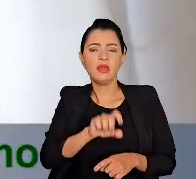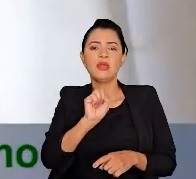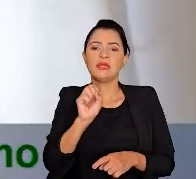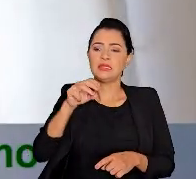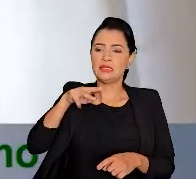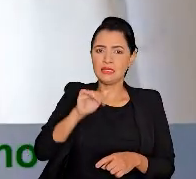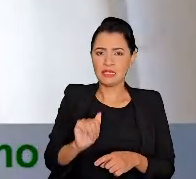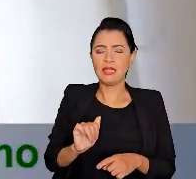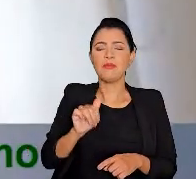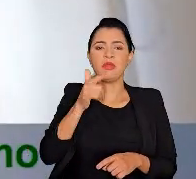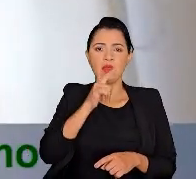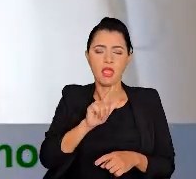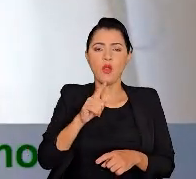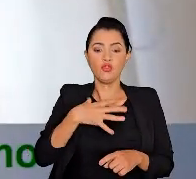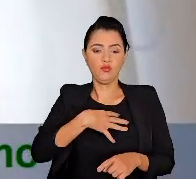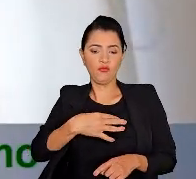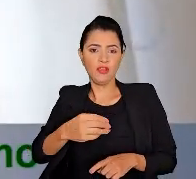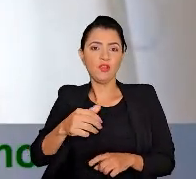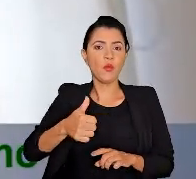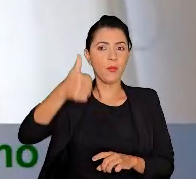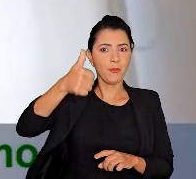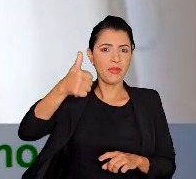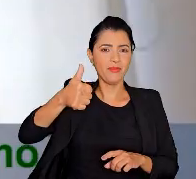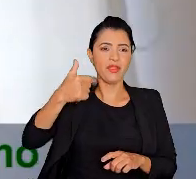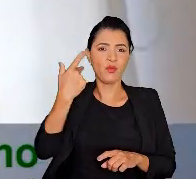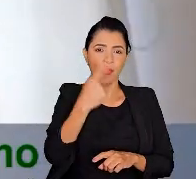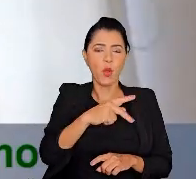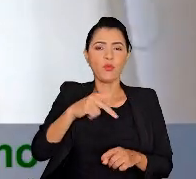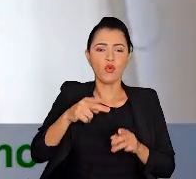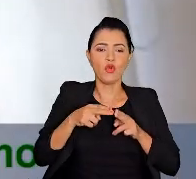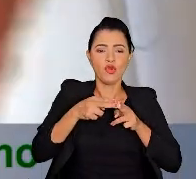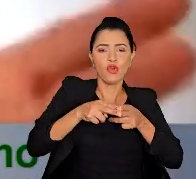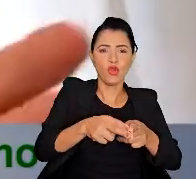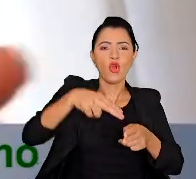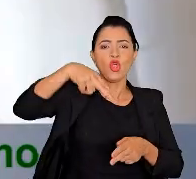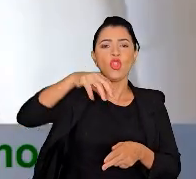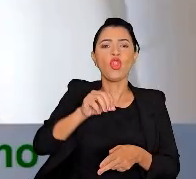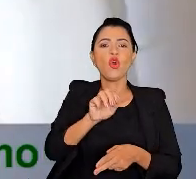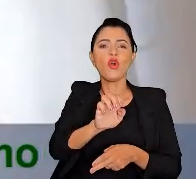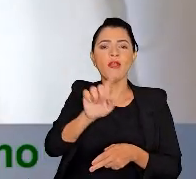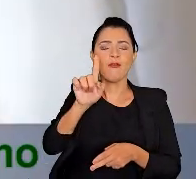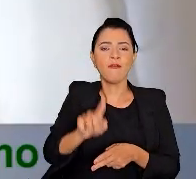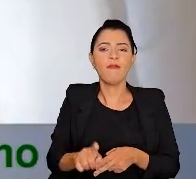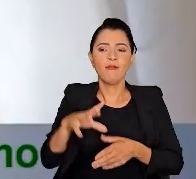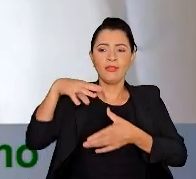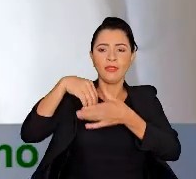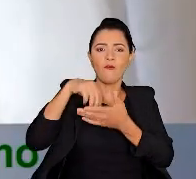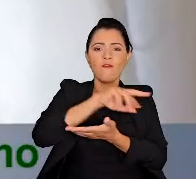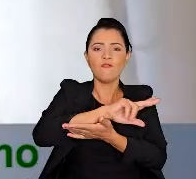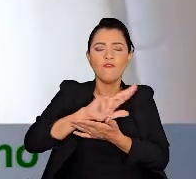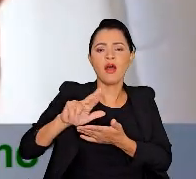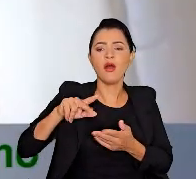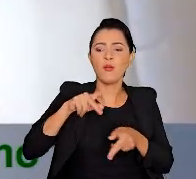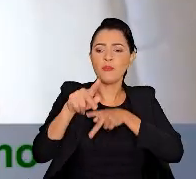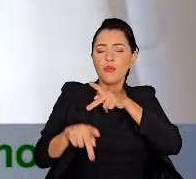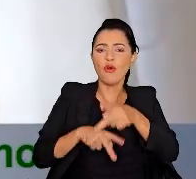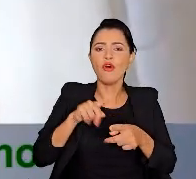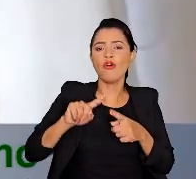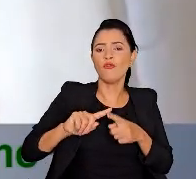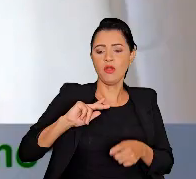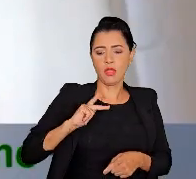mais velho de Noé. Assim, a rigor, a palavra semita engloba vários povos e etnias, como hebreus,